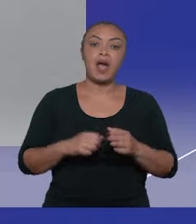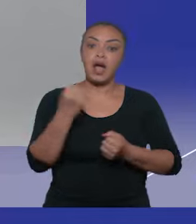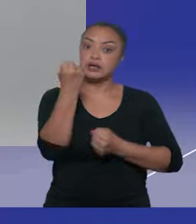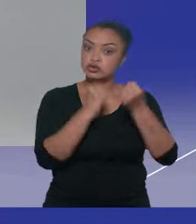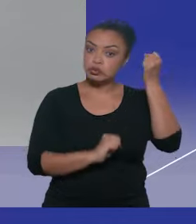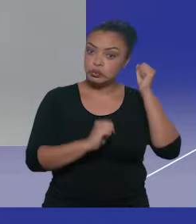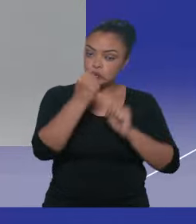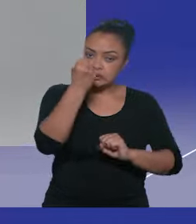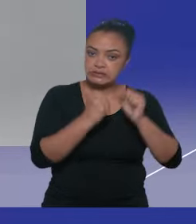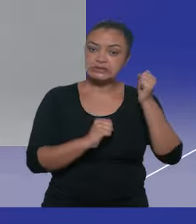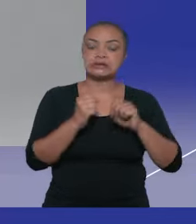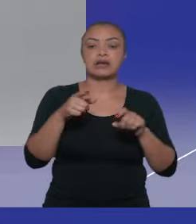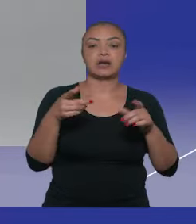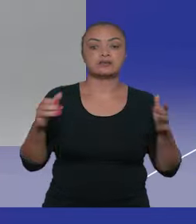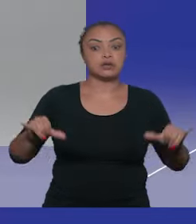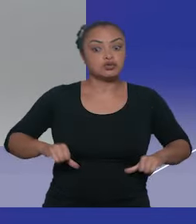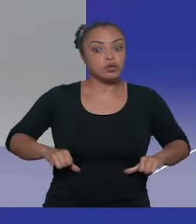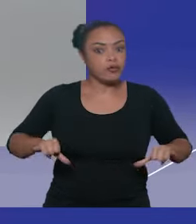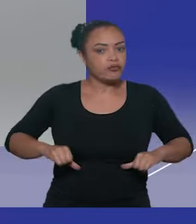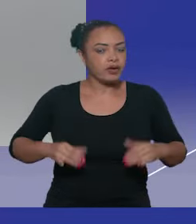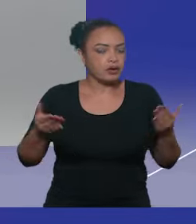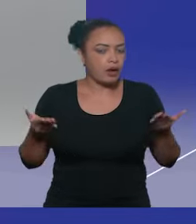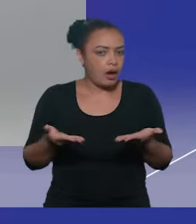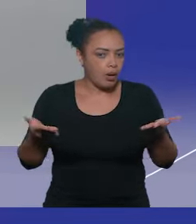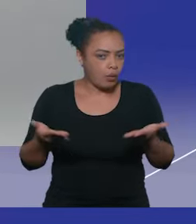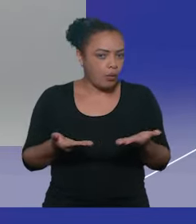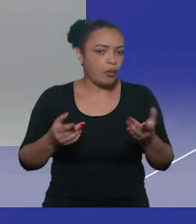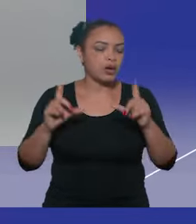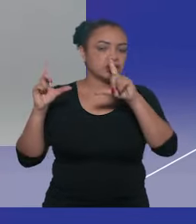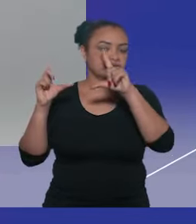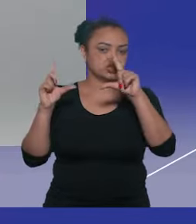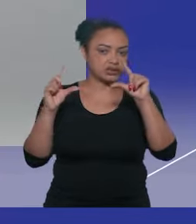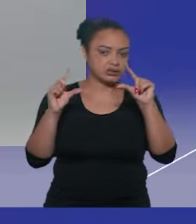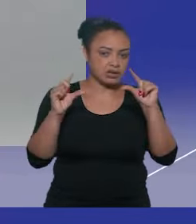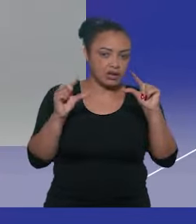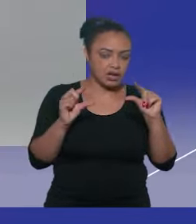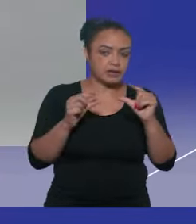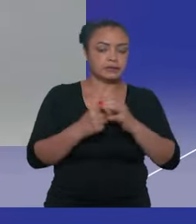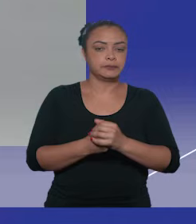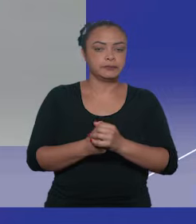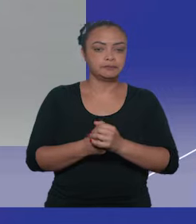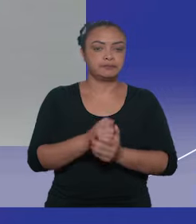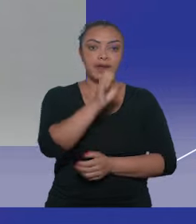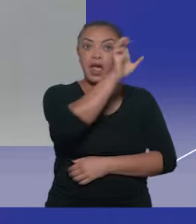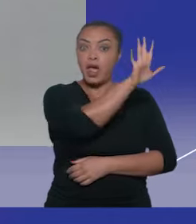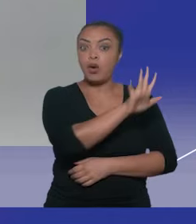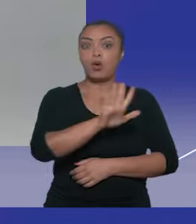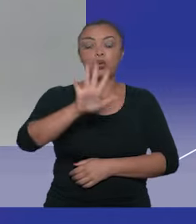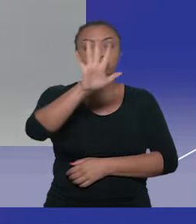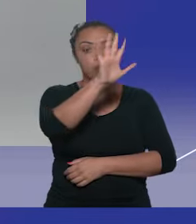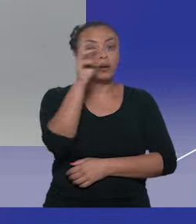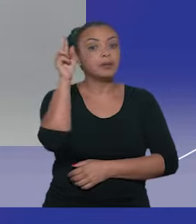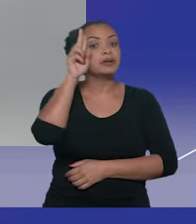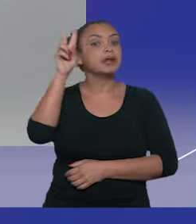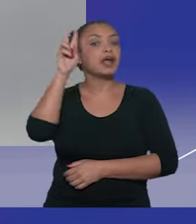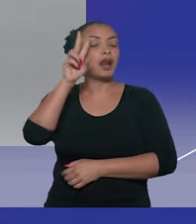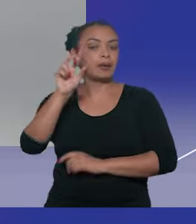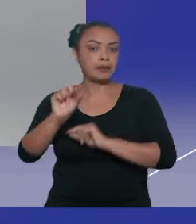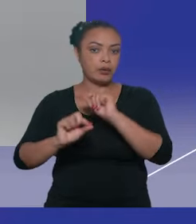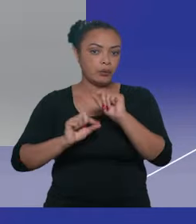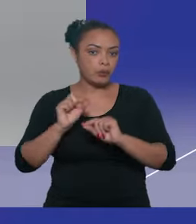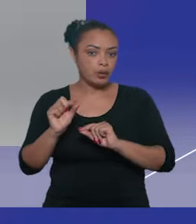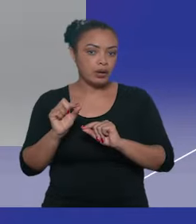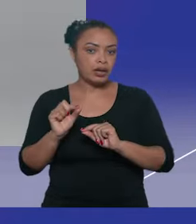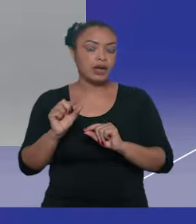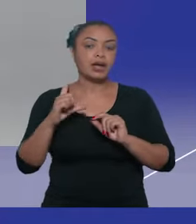pouco mais, a indústria lá está começando a sofrer um pouco mais, está desacelerando mais rapidamente. A Europa, a gente tem que lembrar que ela é mais afetada